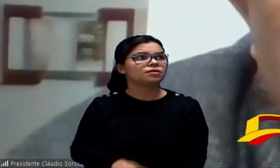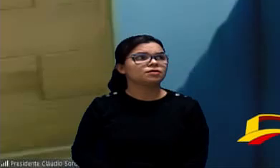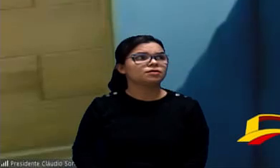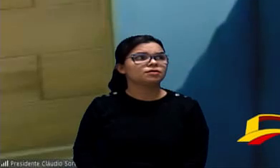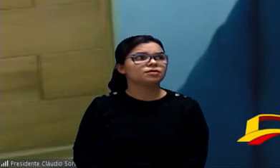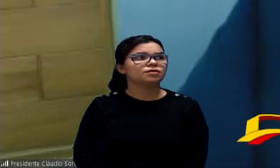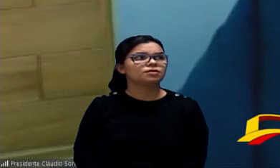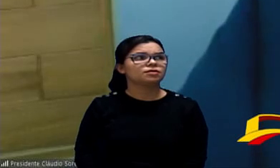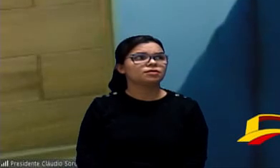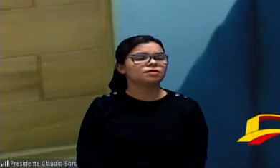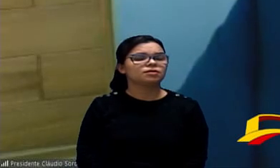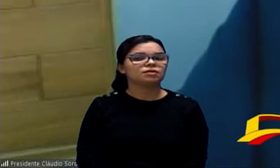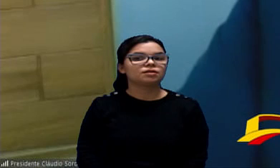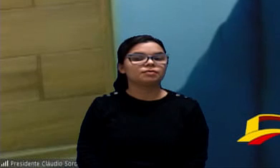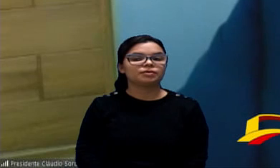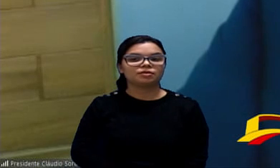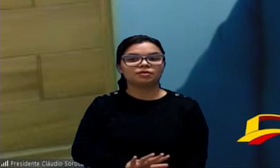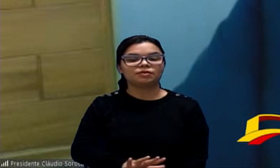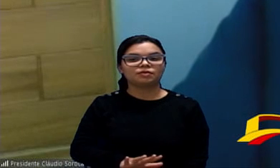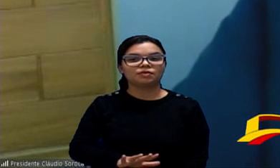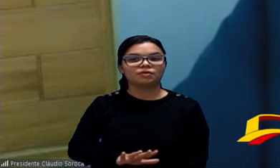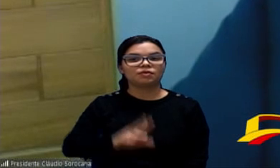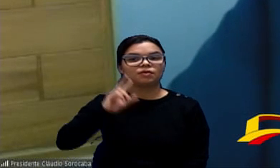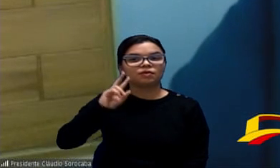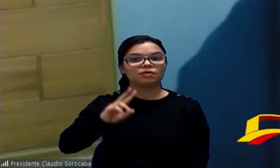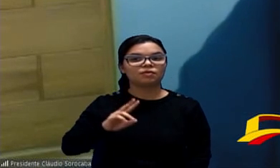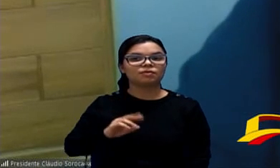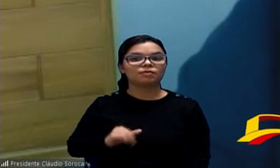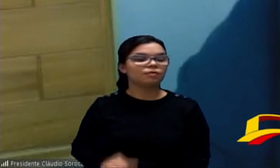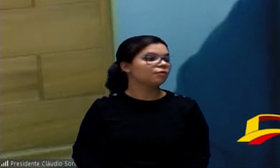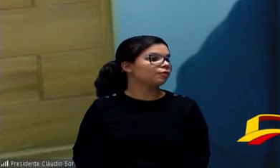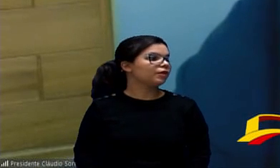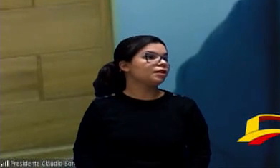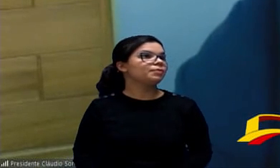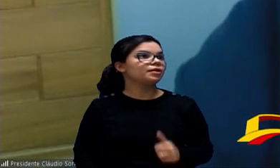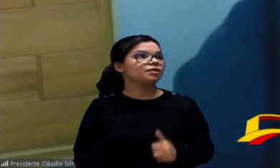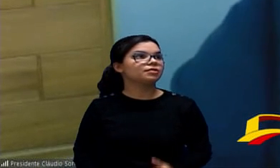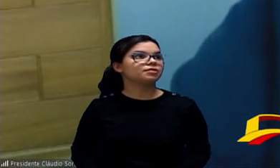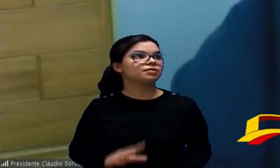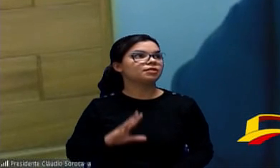O vereador Cícero vai falar, vereador Cícero?